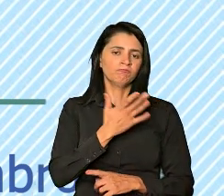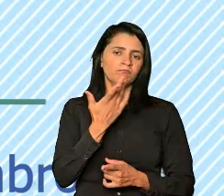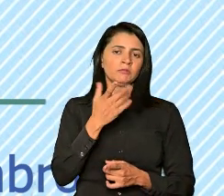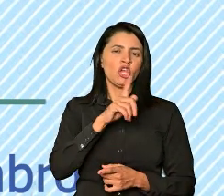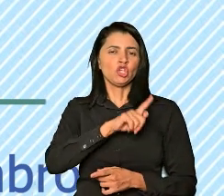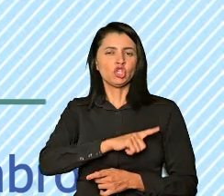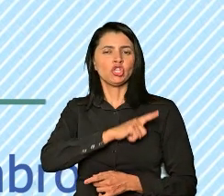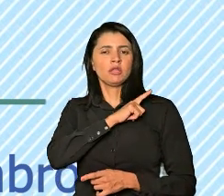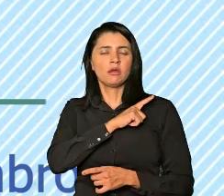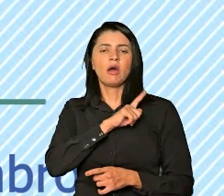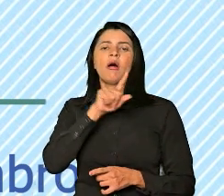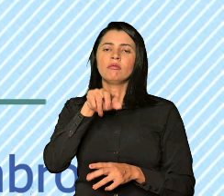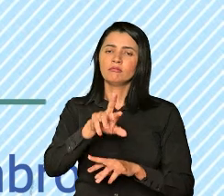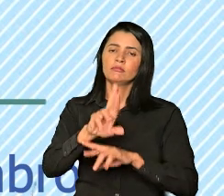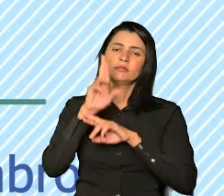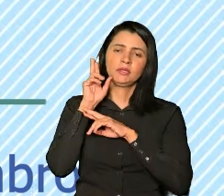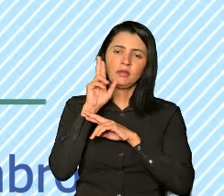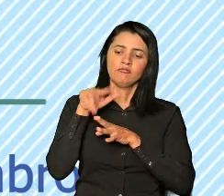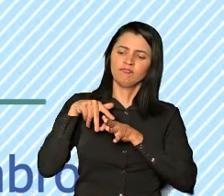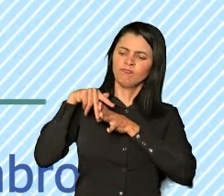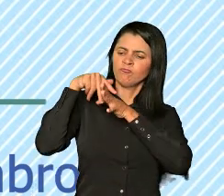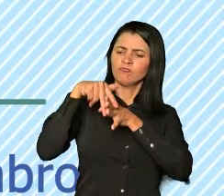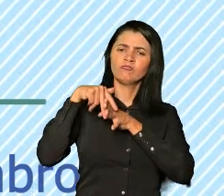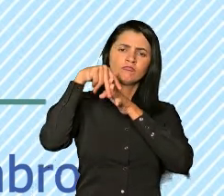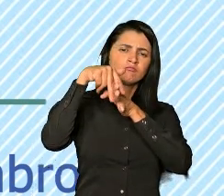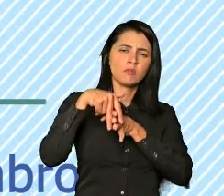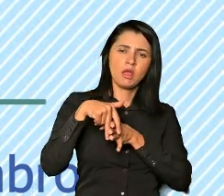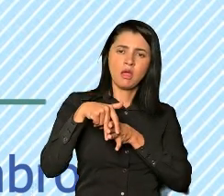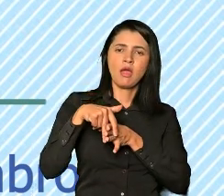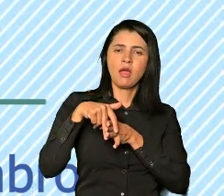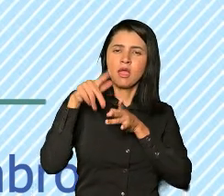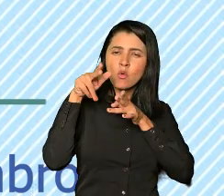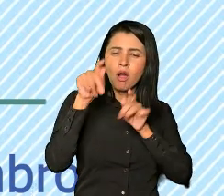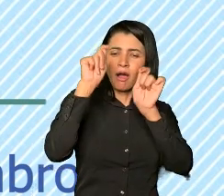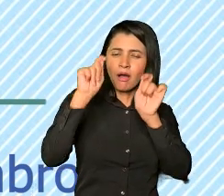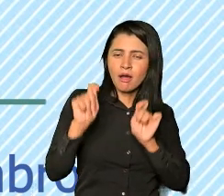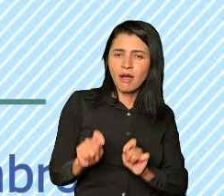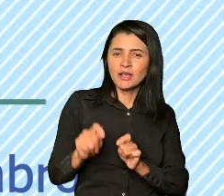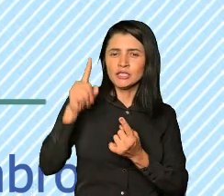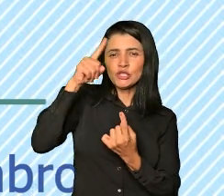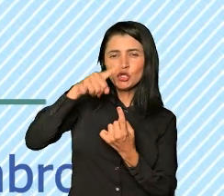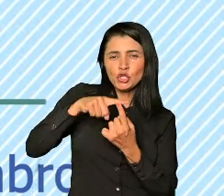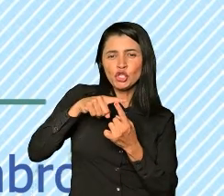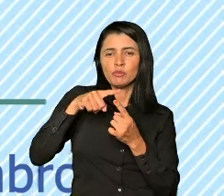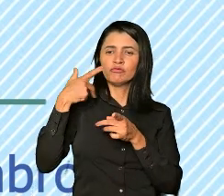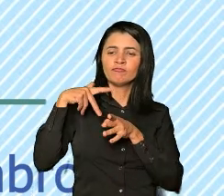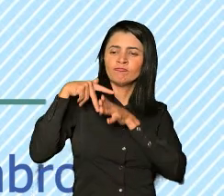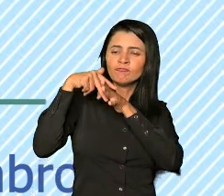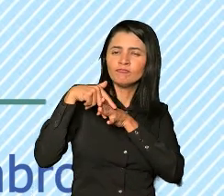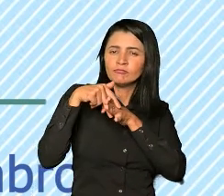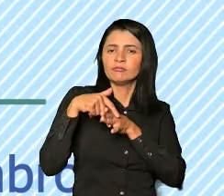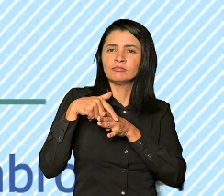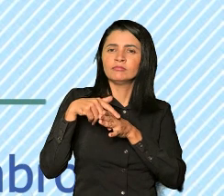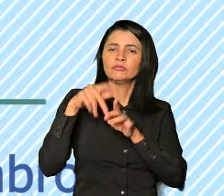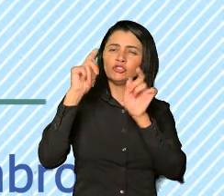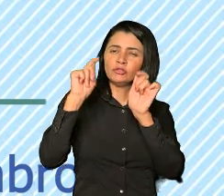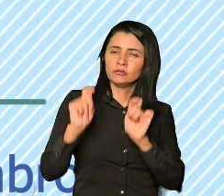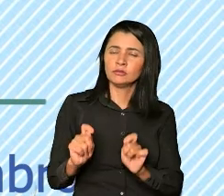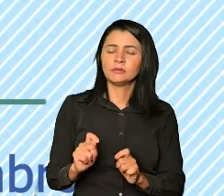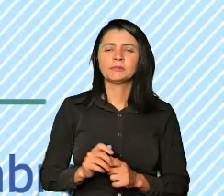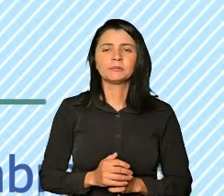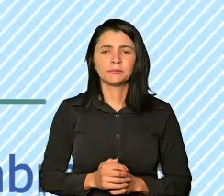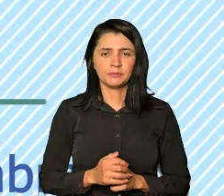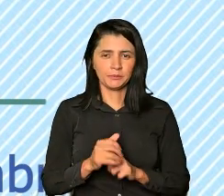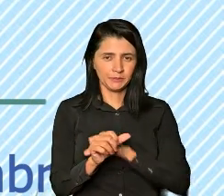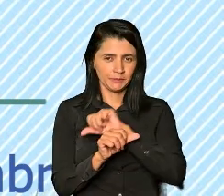generais, né, que são representados nessa modalidade, nessa tipologia de escultura pública.